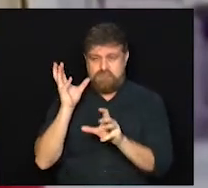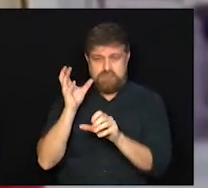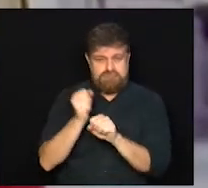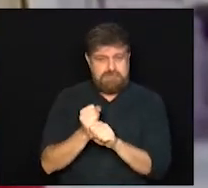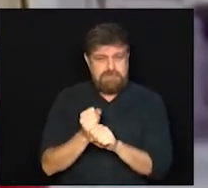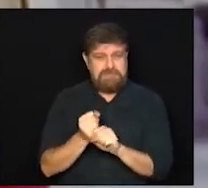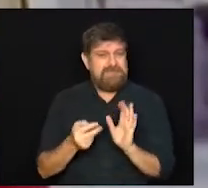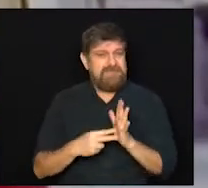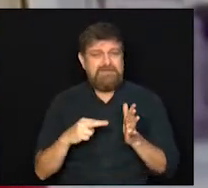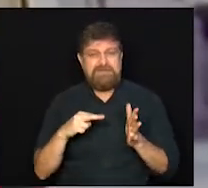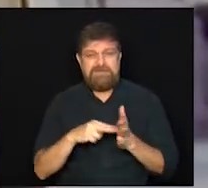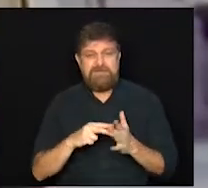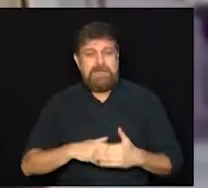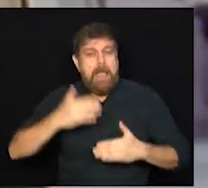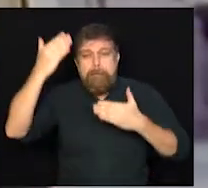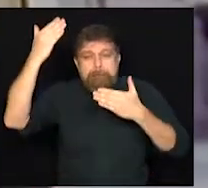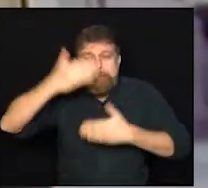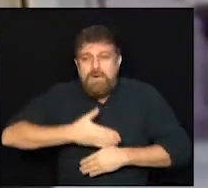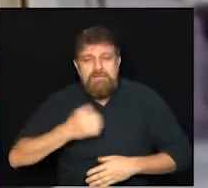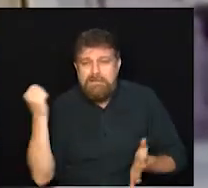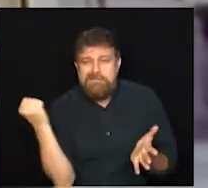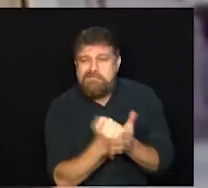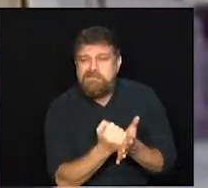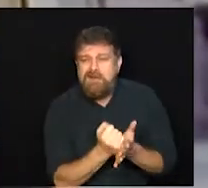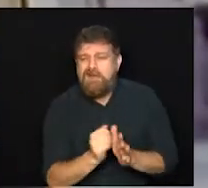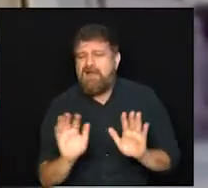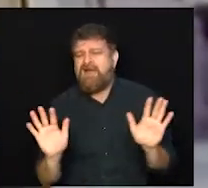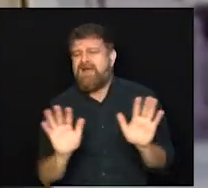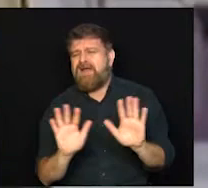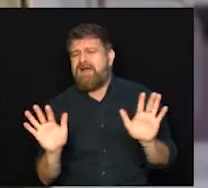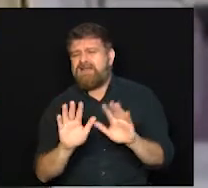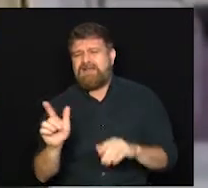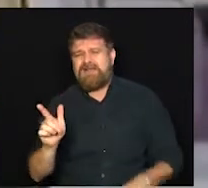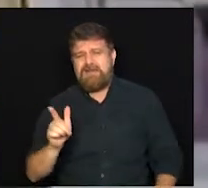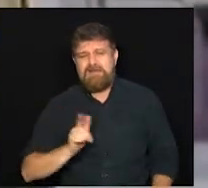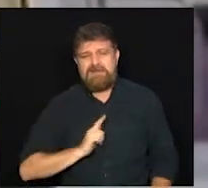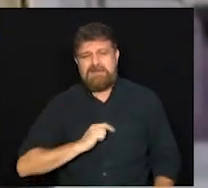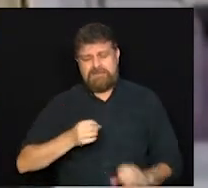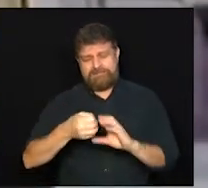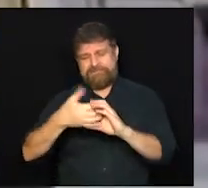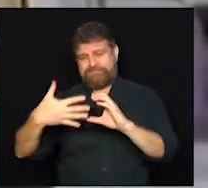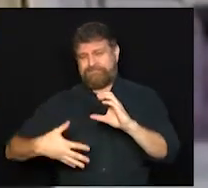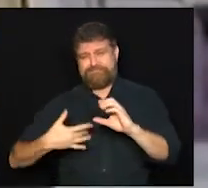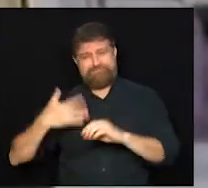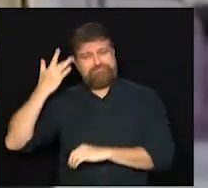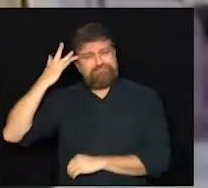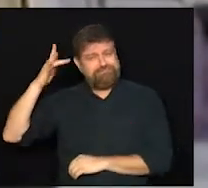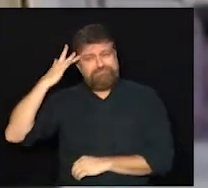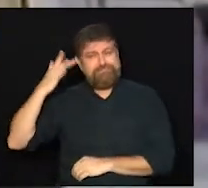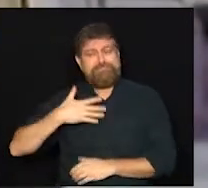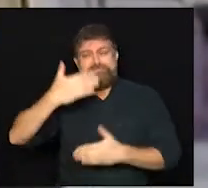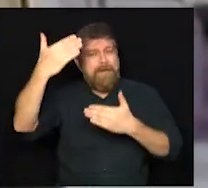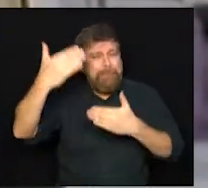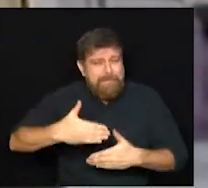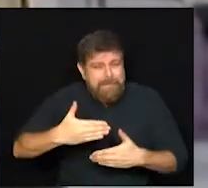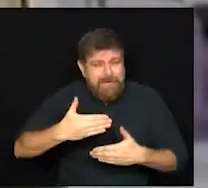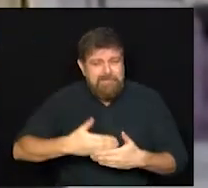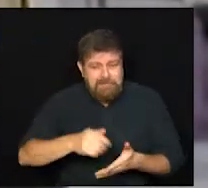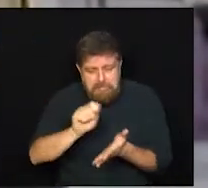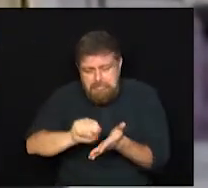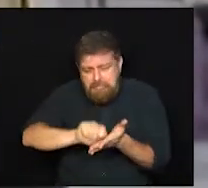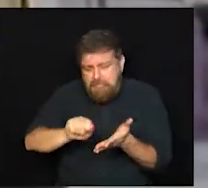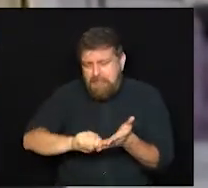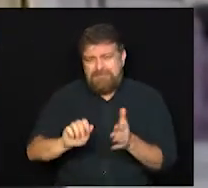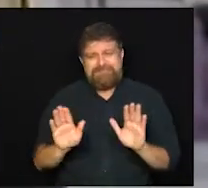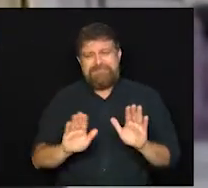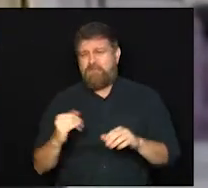o desempenho nas provas só. Porque o desempenho nas provas tem uma série de características, nem sabemos se vai ter as provas. Mas